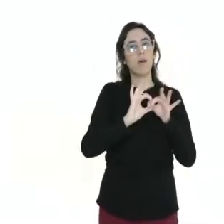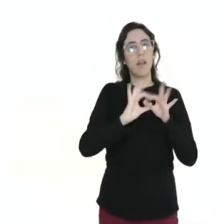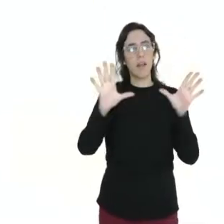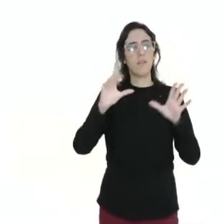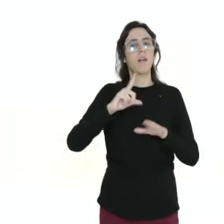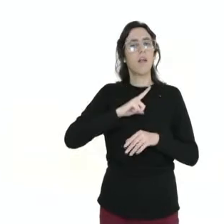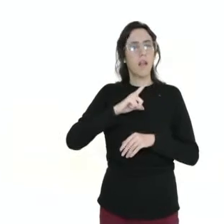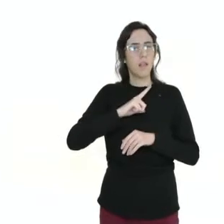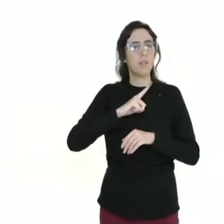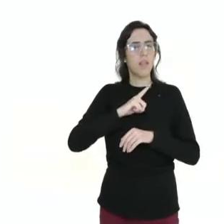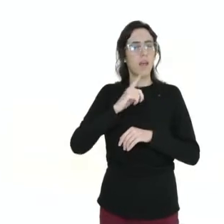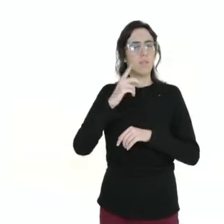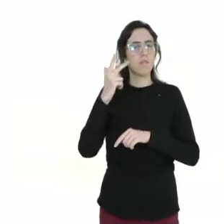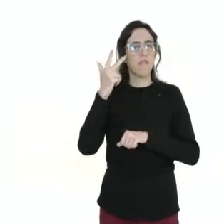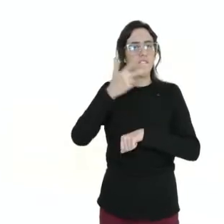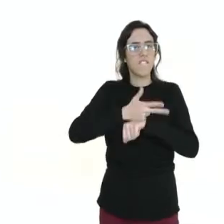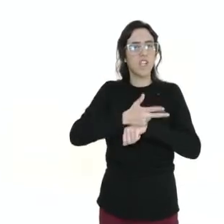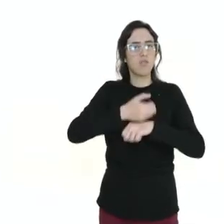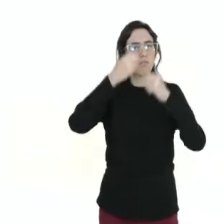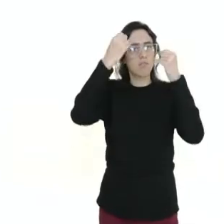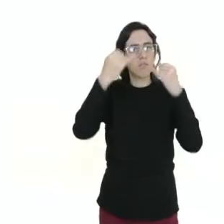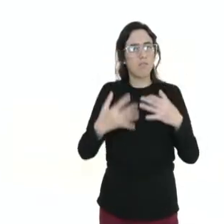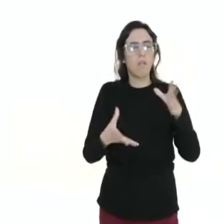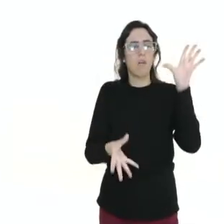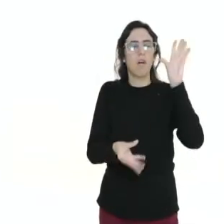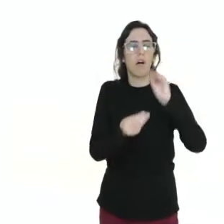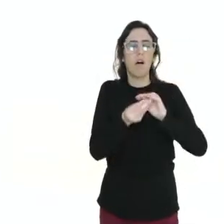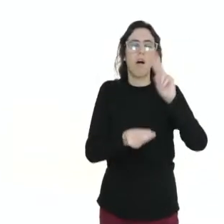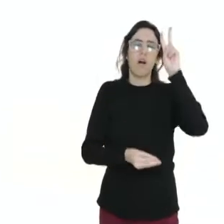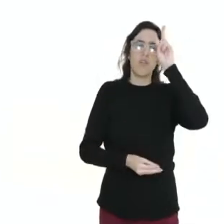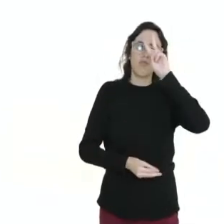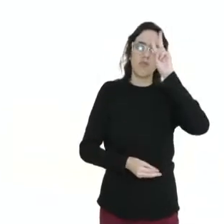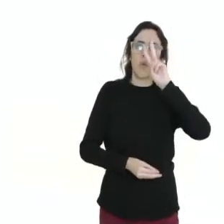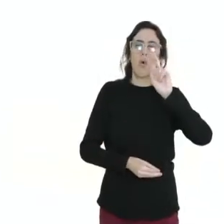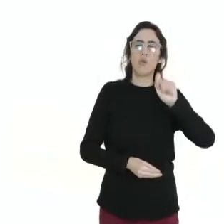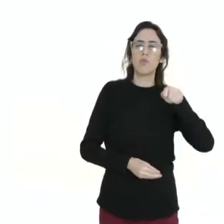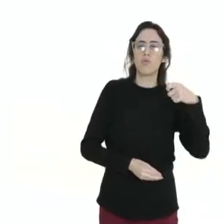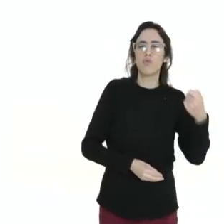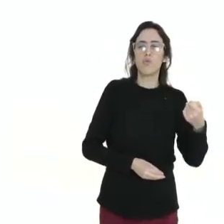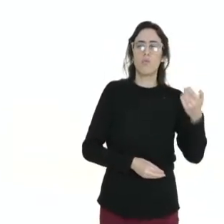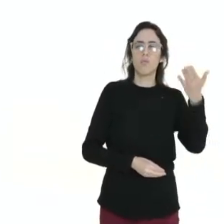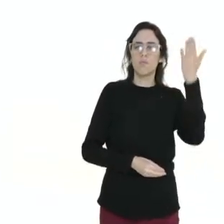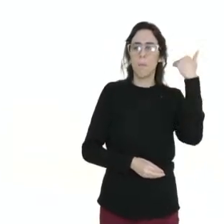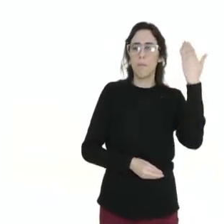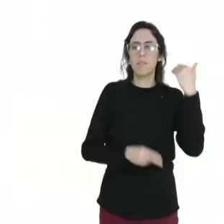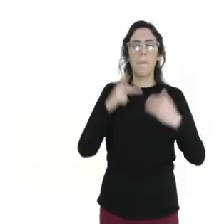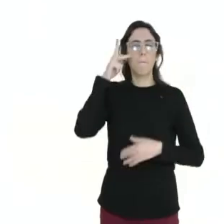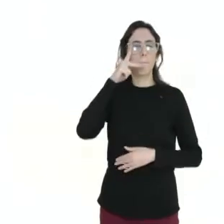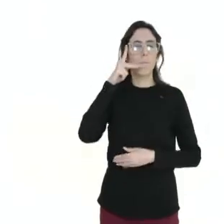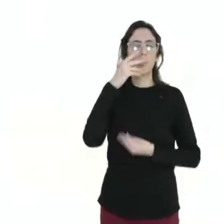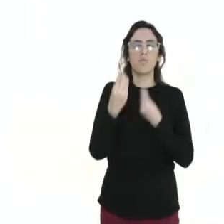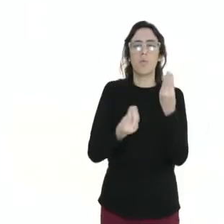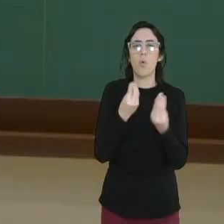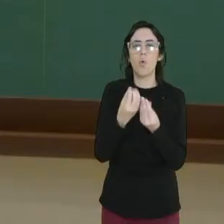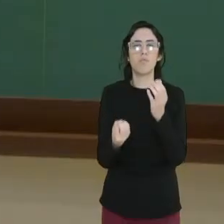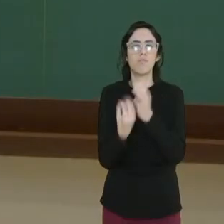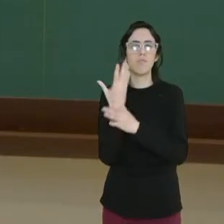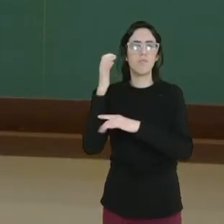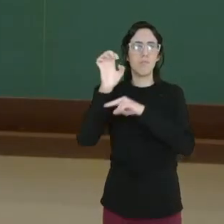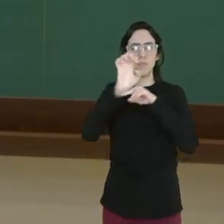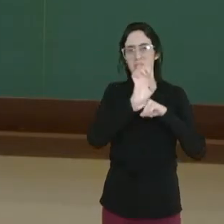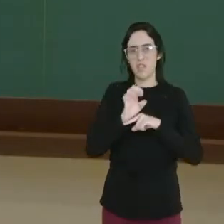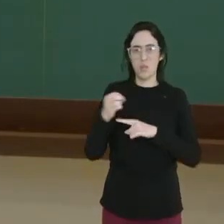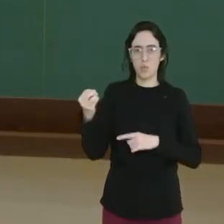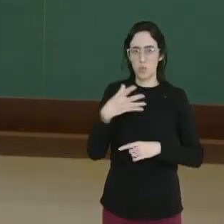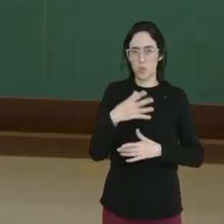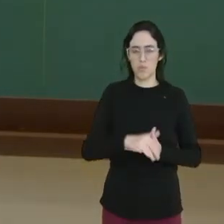bem interessante, faz um resumão da história das ideias, da história da política e da formação dos